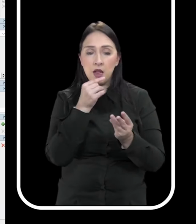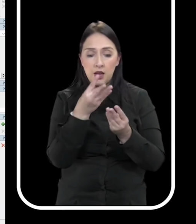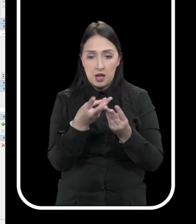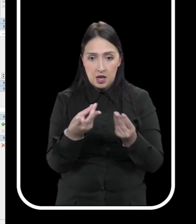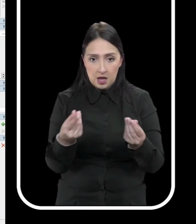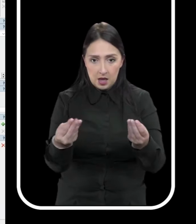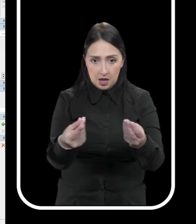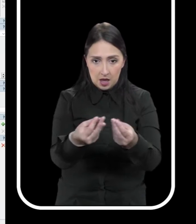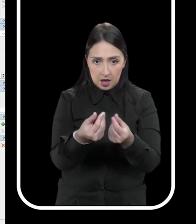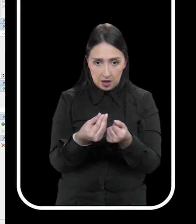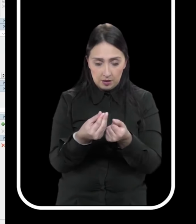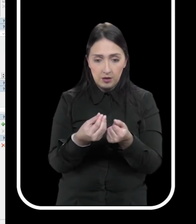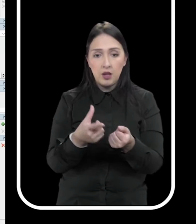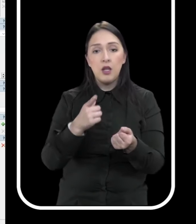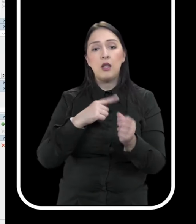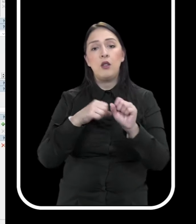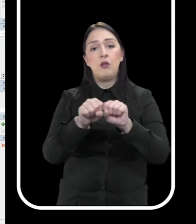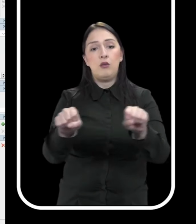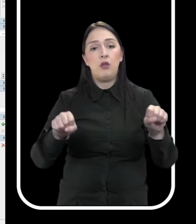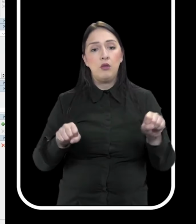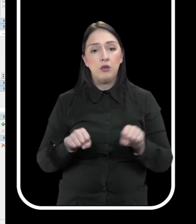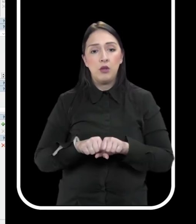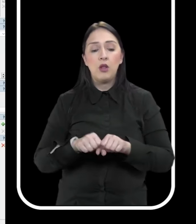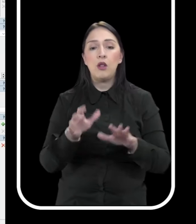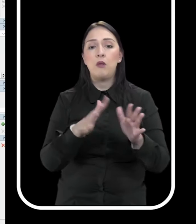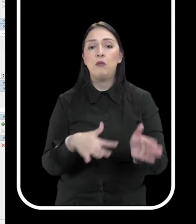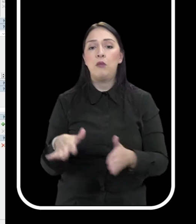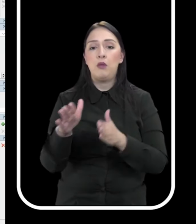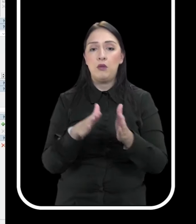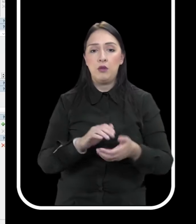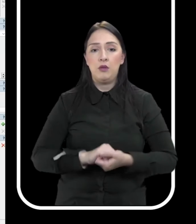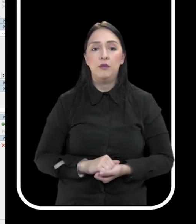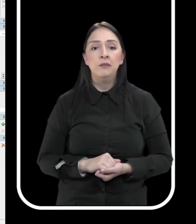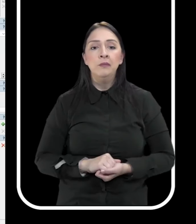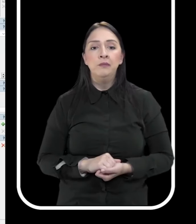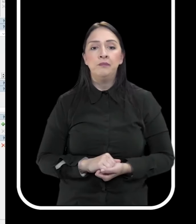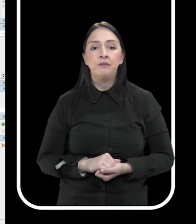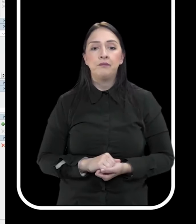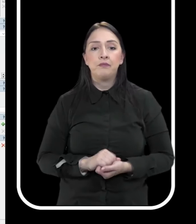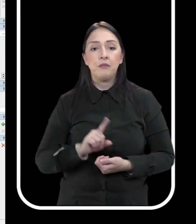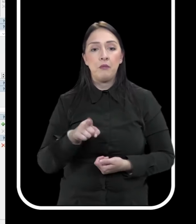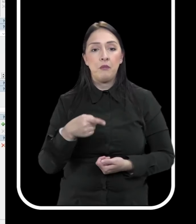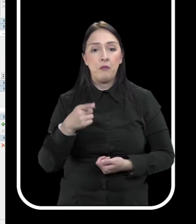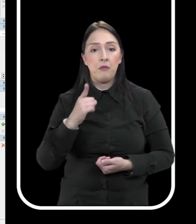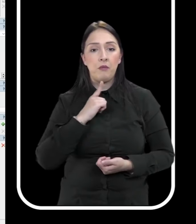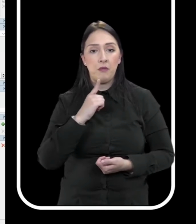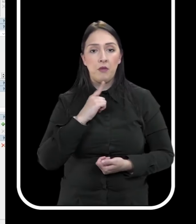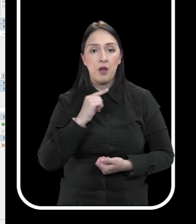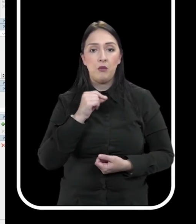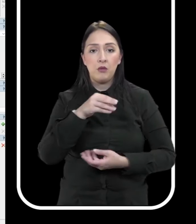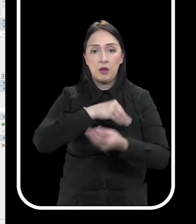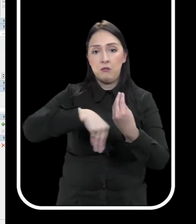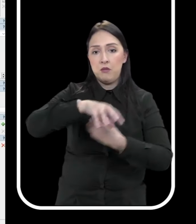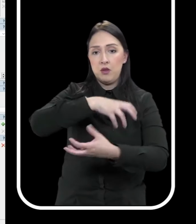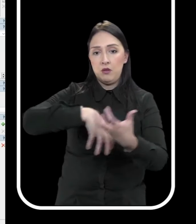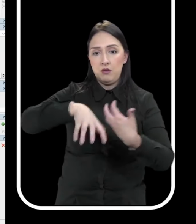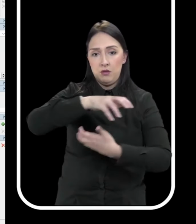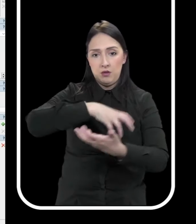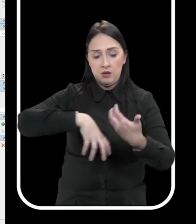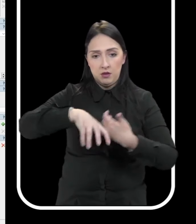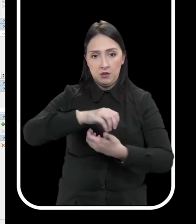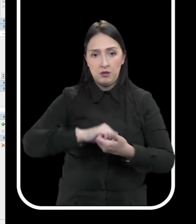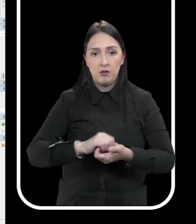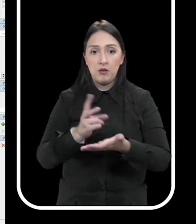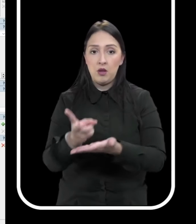líquidos, vai para um setor de processamento. Nesse setor de processamento, depois ele vai para um